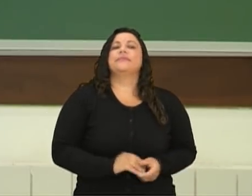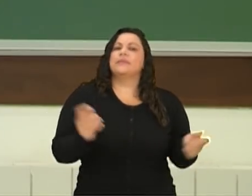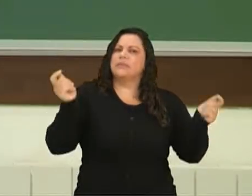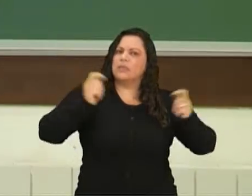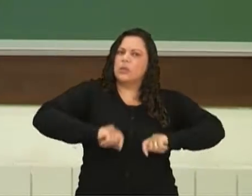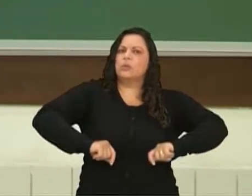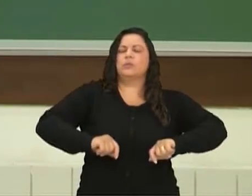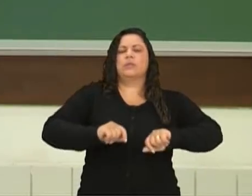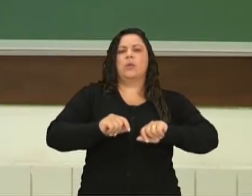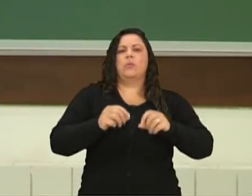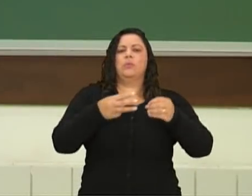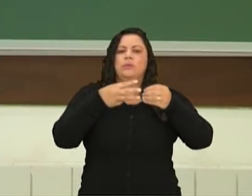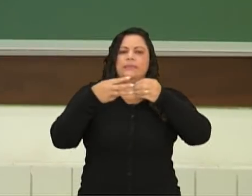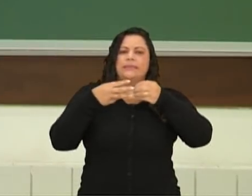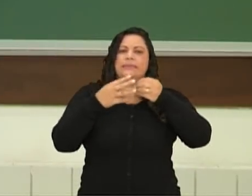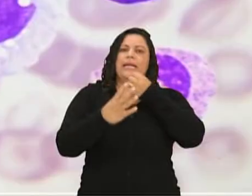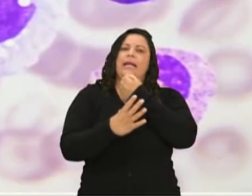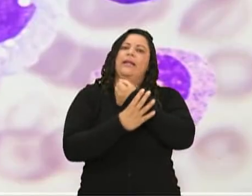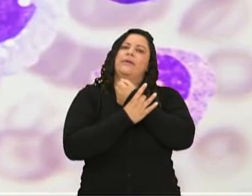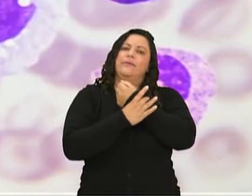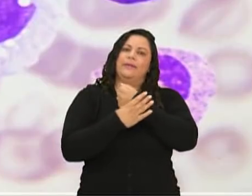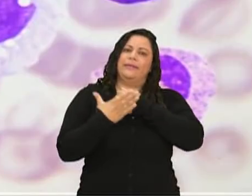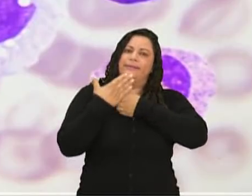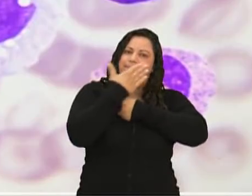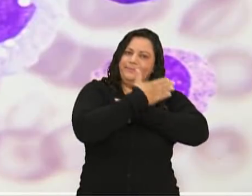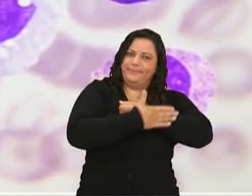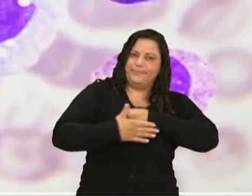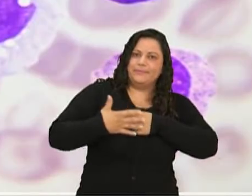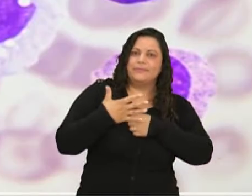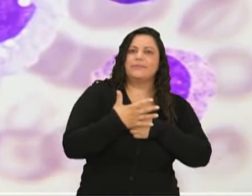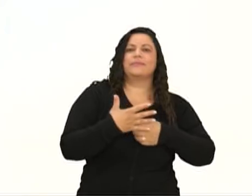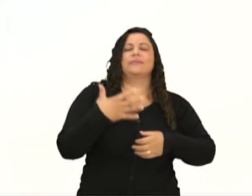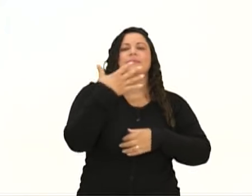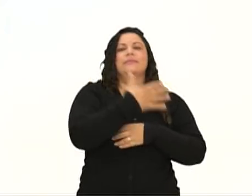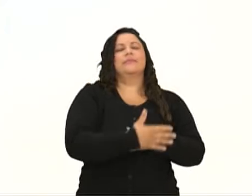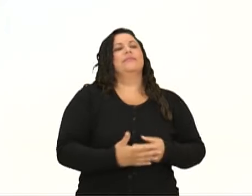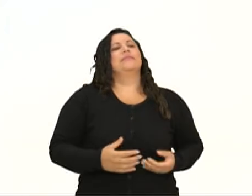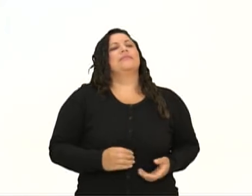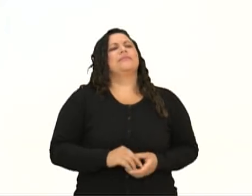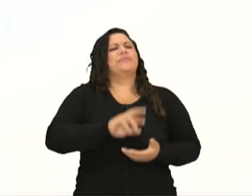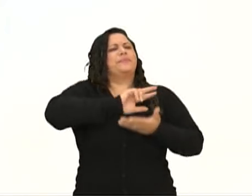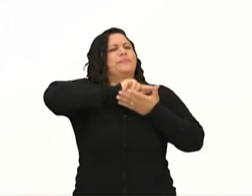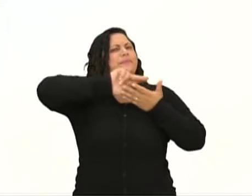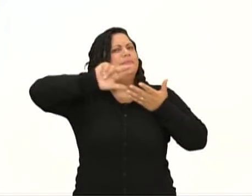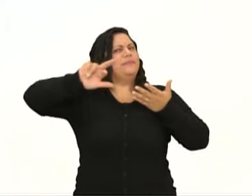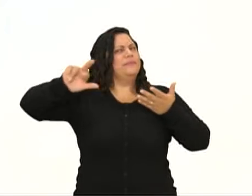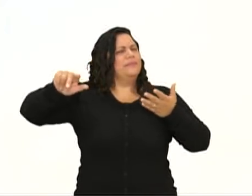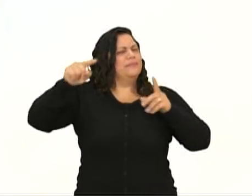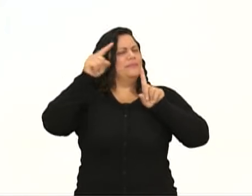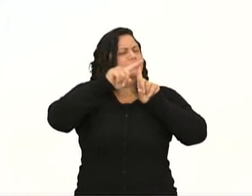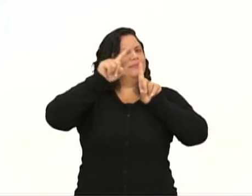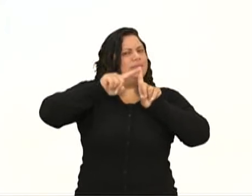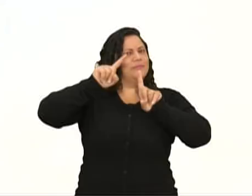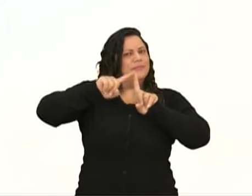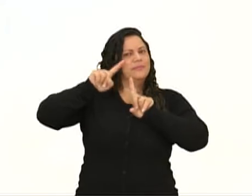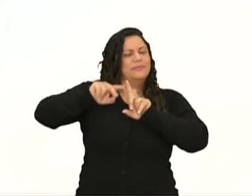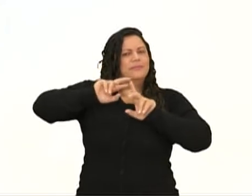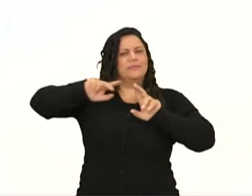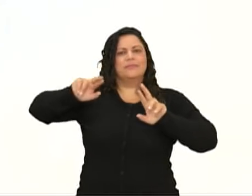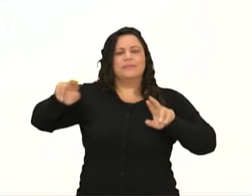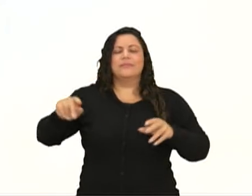de defesa. Existem diversos tipos de glóbulos brancos, tá? E olha só que legal como